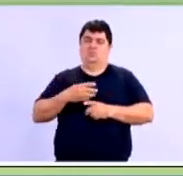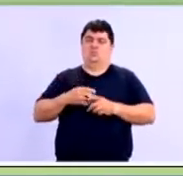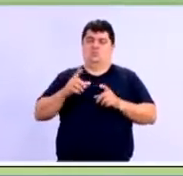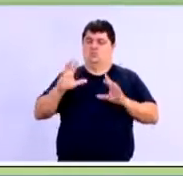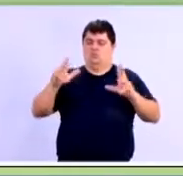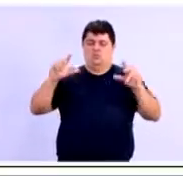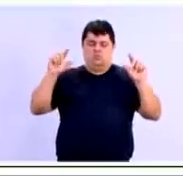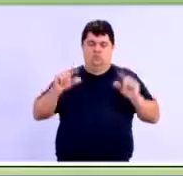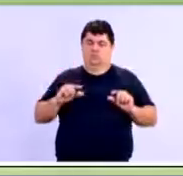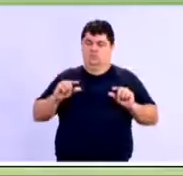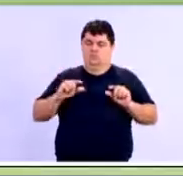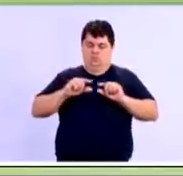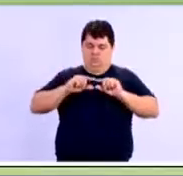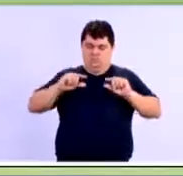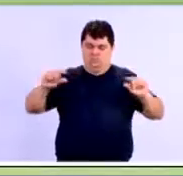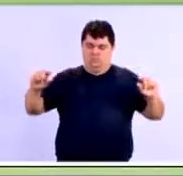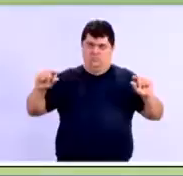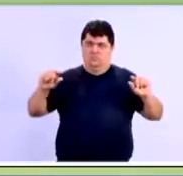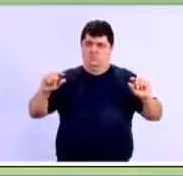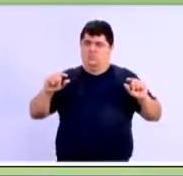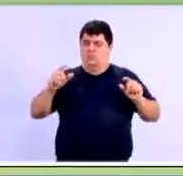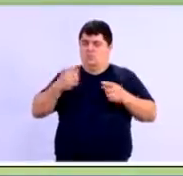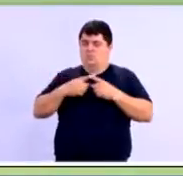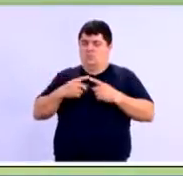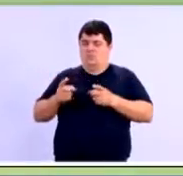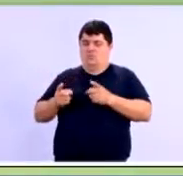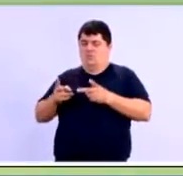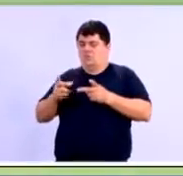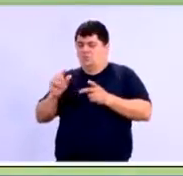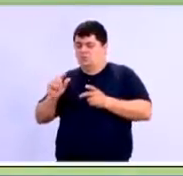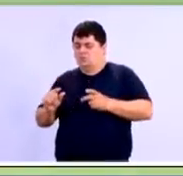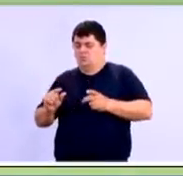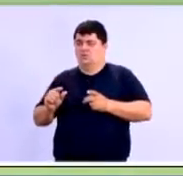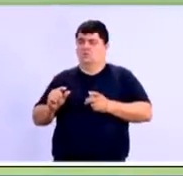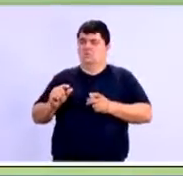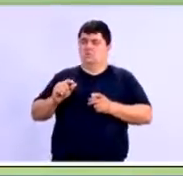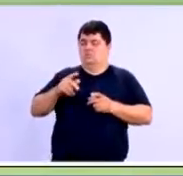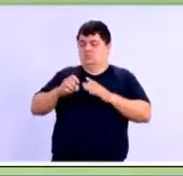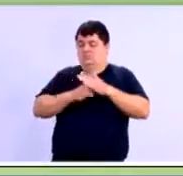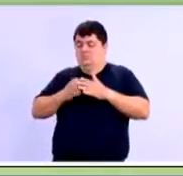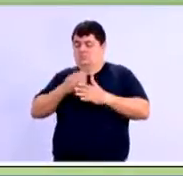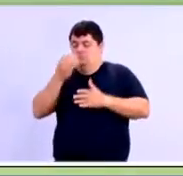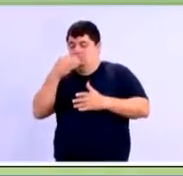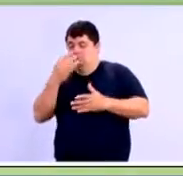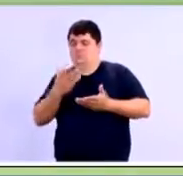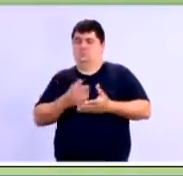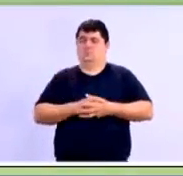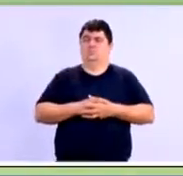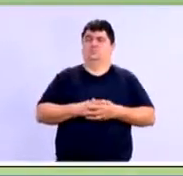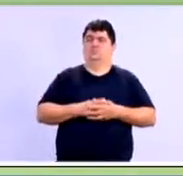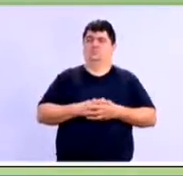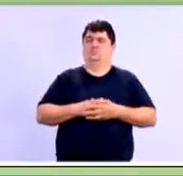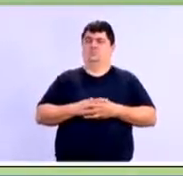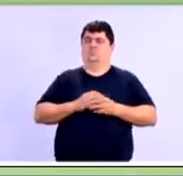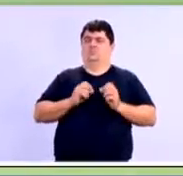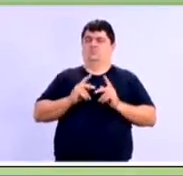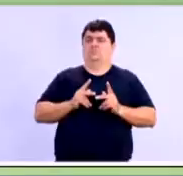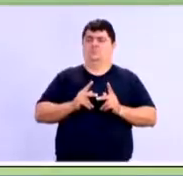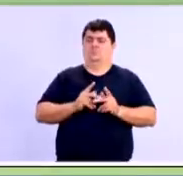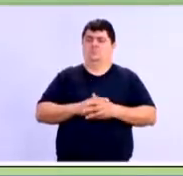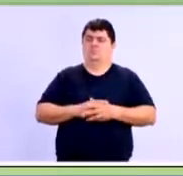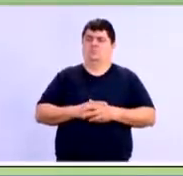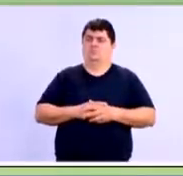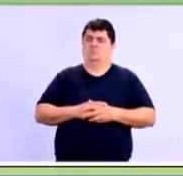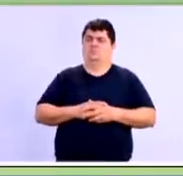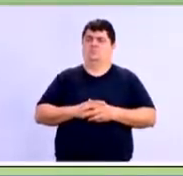baixa. Giro baixo, margem baixa, aqui que chega no final das contas. Rentabilidade baixa. Correto? Então,